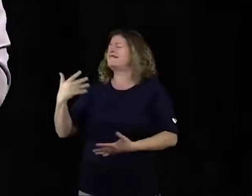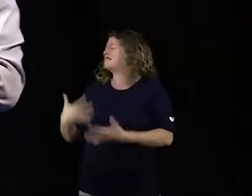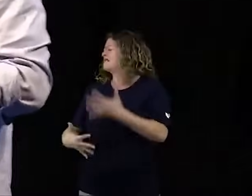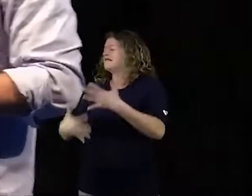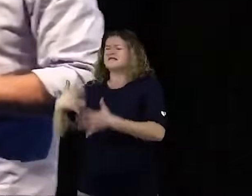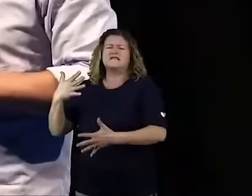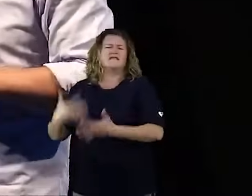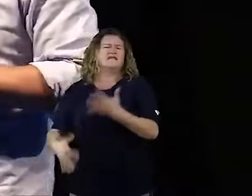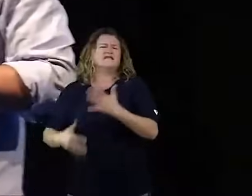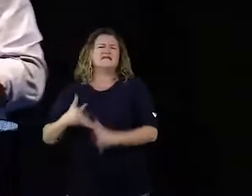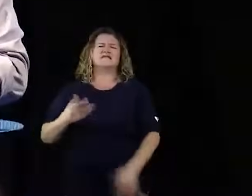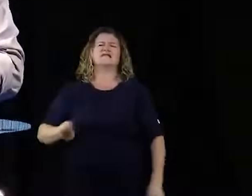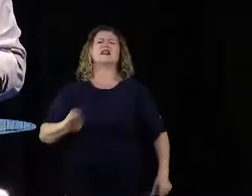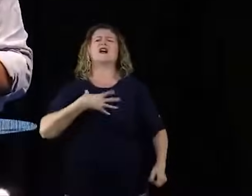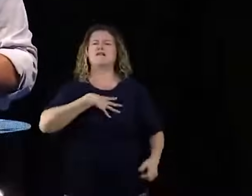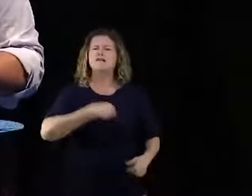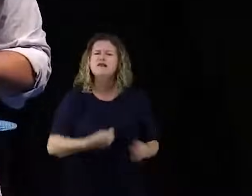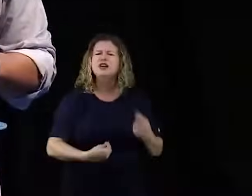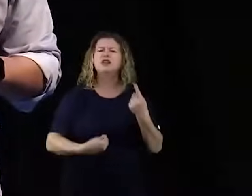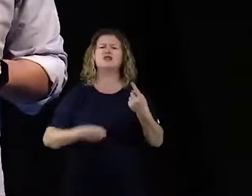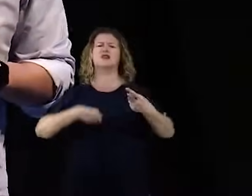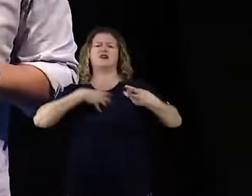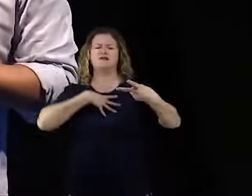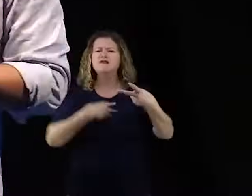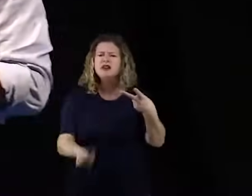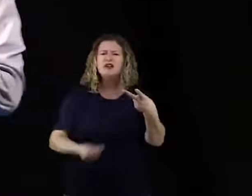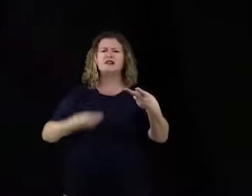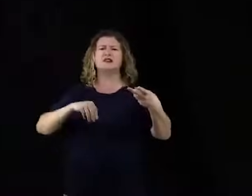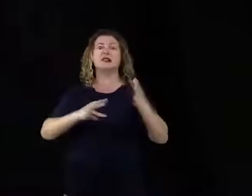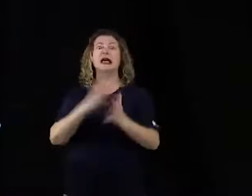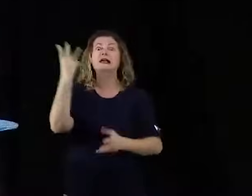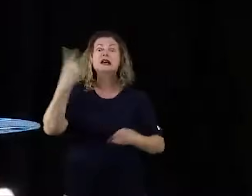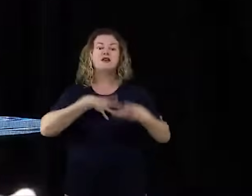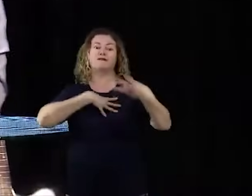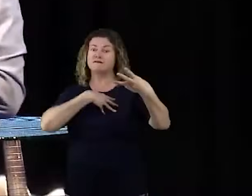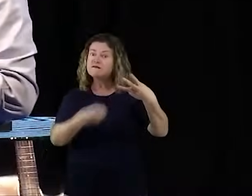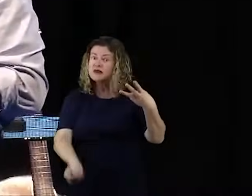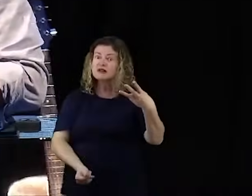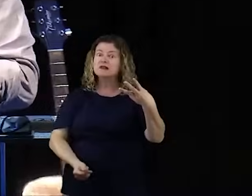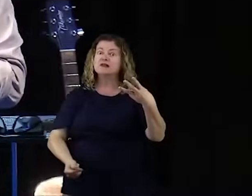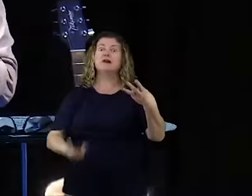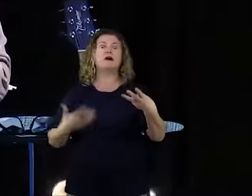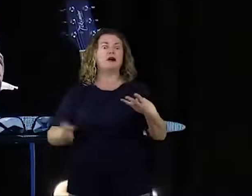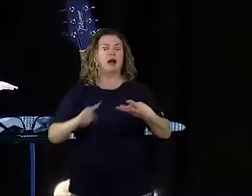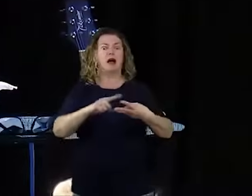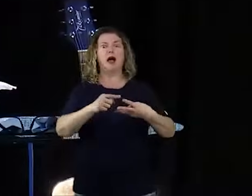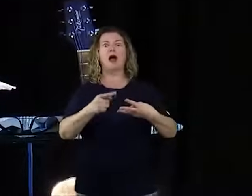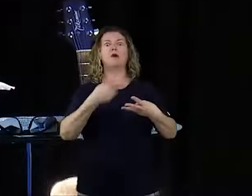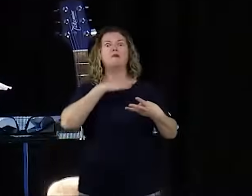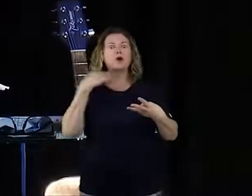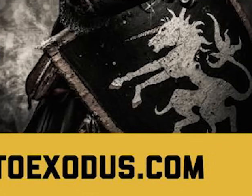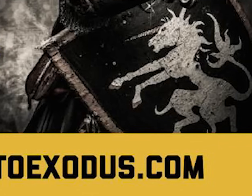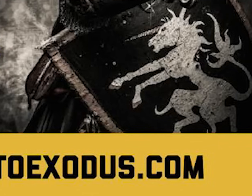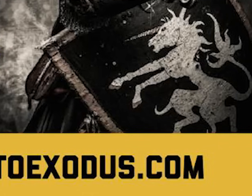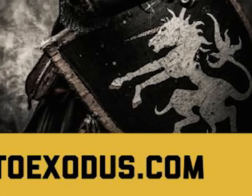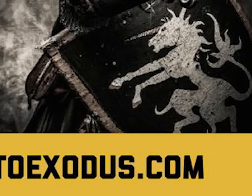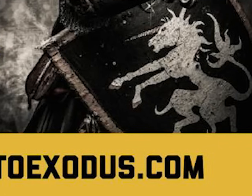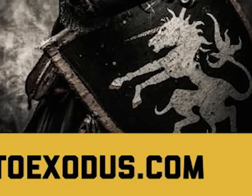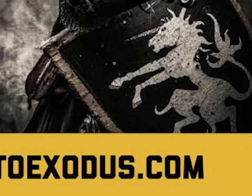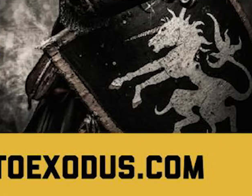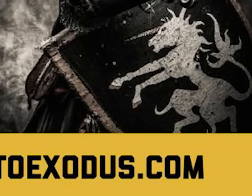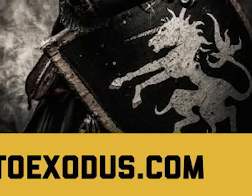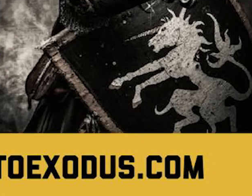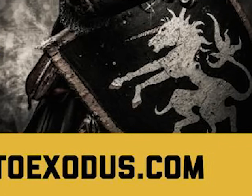filho e tem um terceiro filho e esses filhos vão morrendo um e ele vai ficando sem herança ele